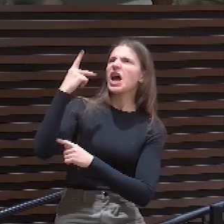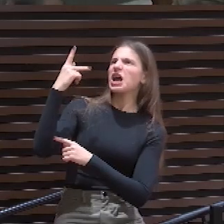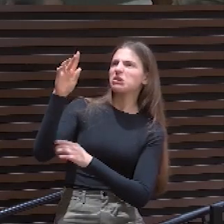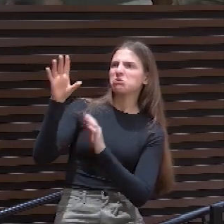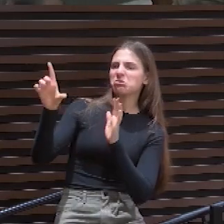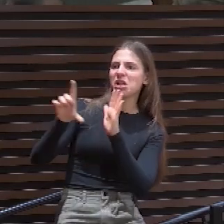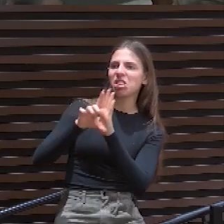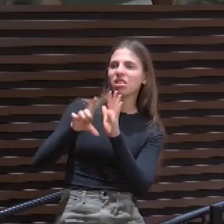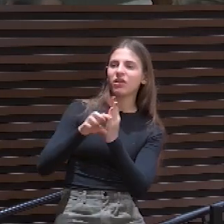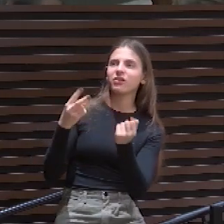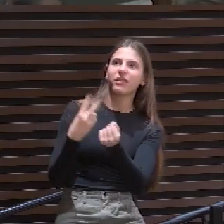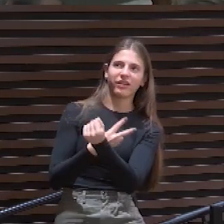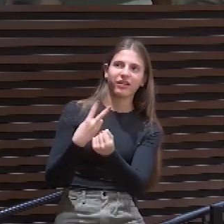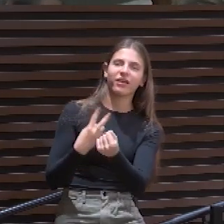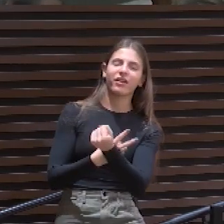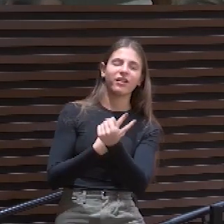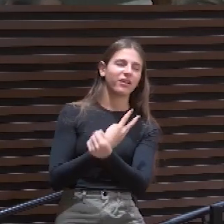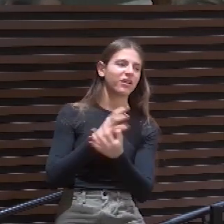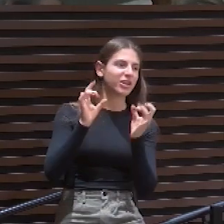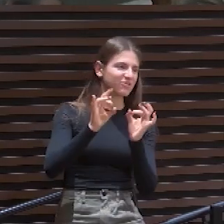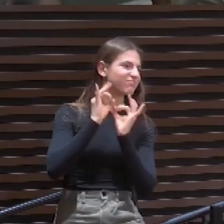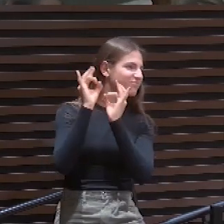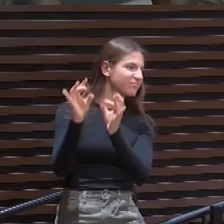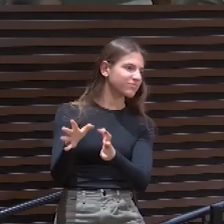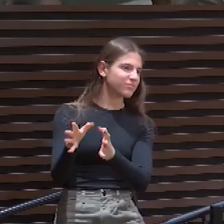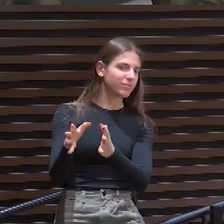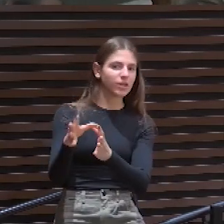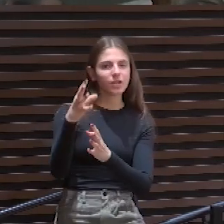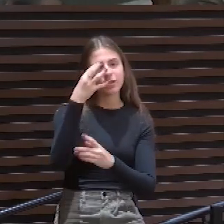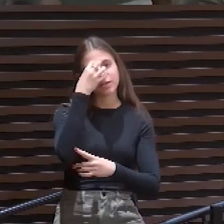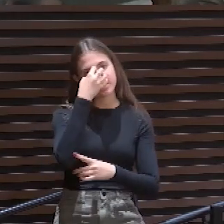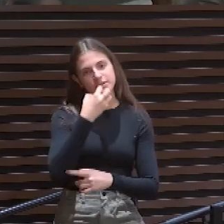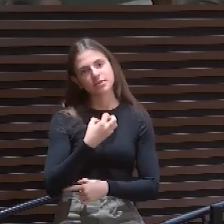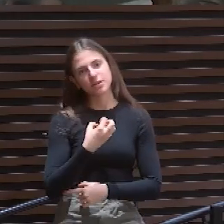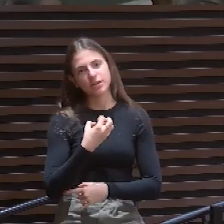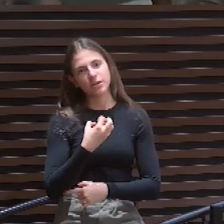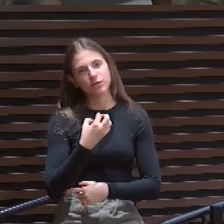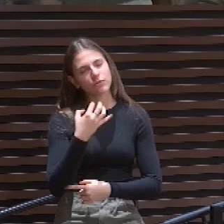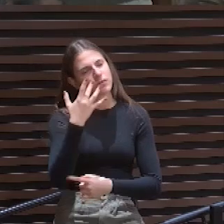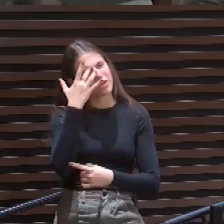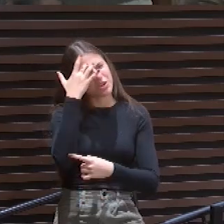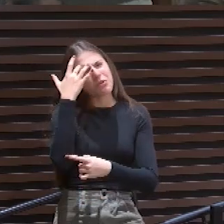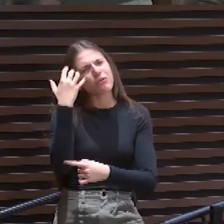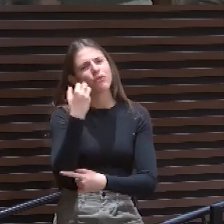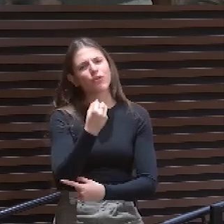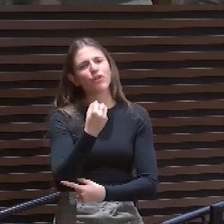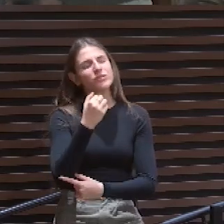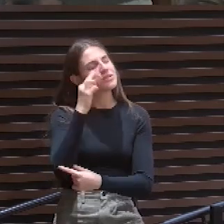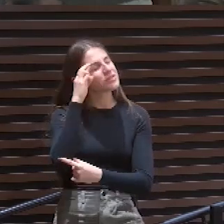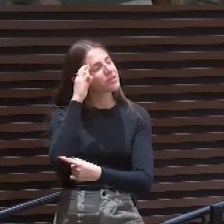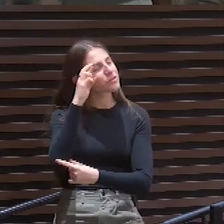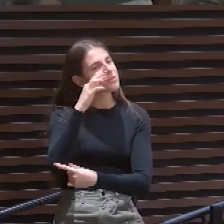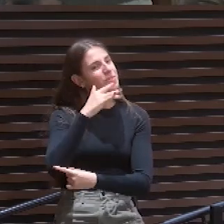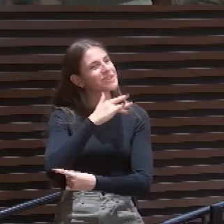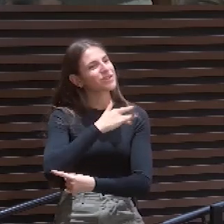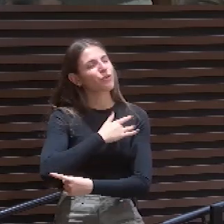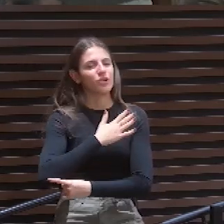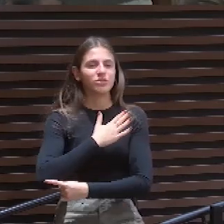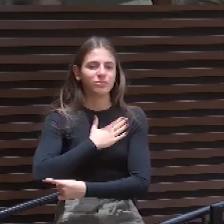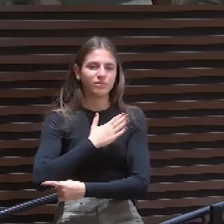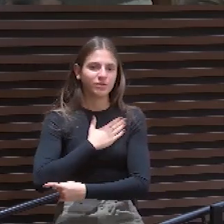próximo. Que pesado, que forte. Senhor, misericórdia de